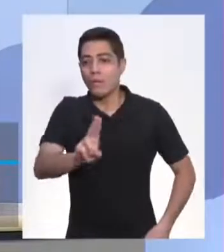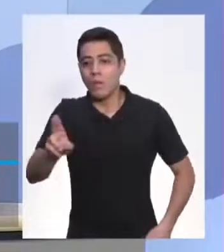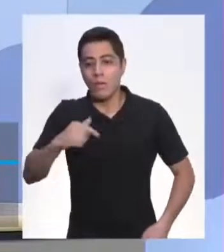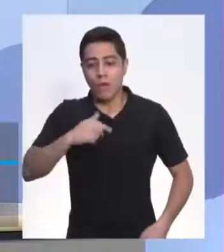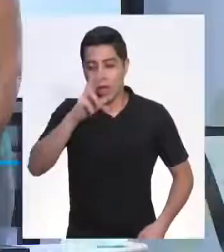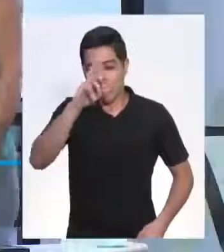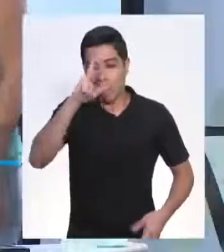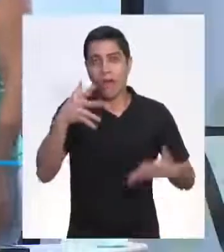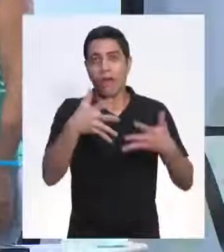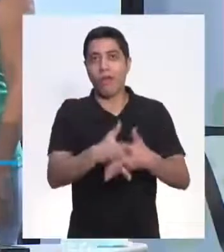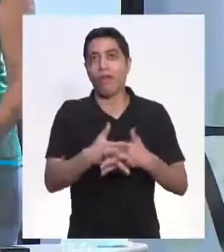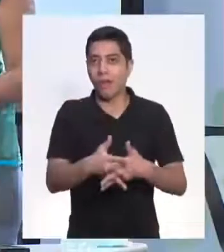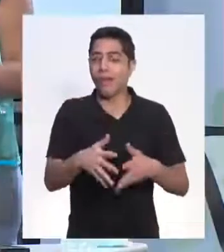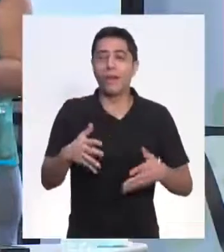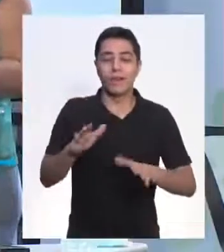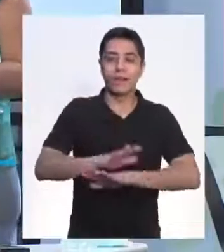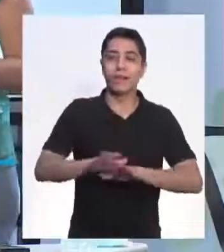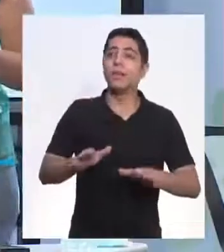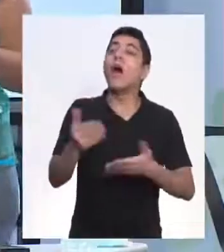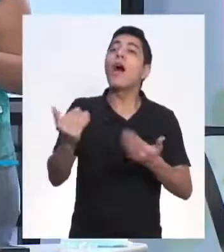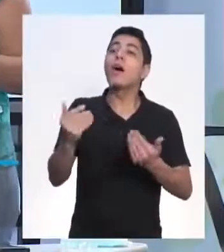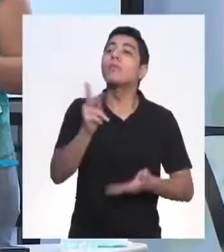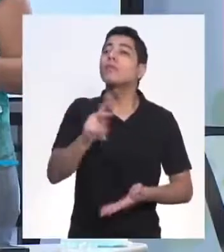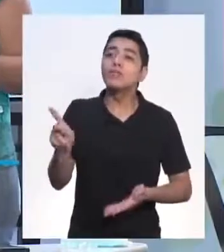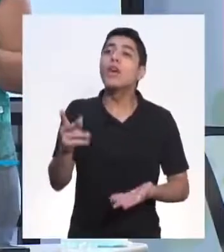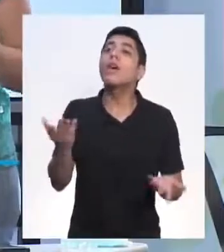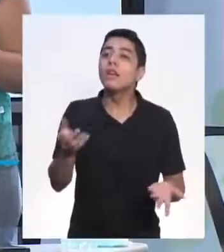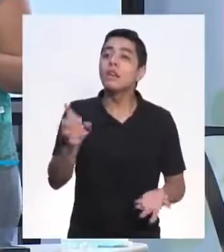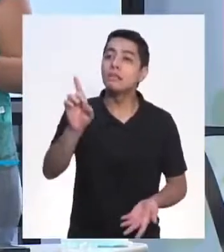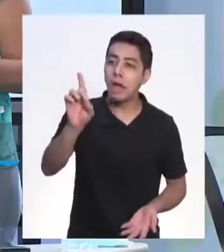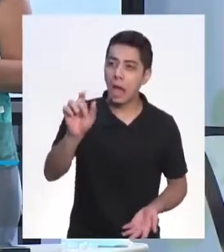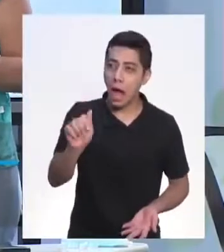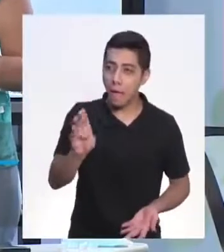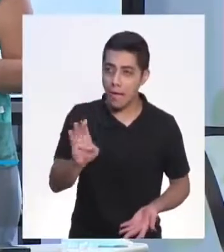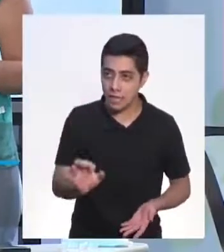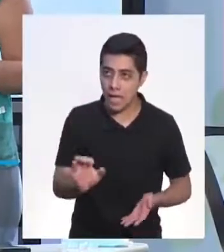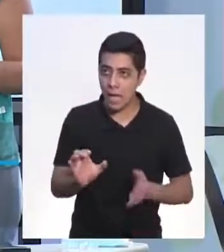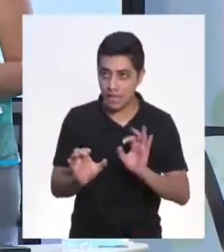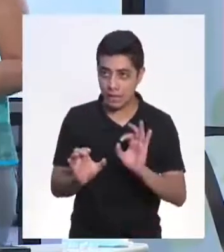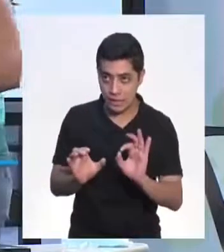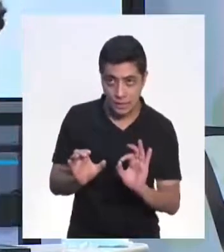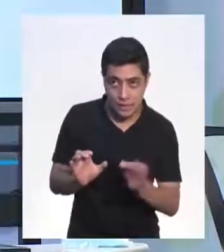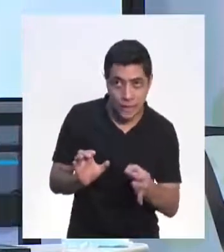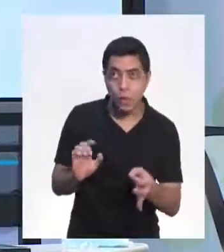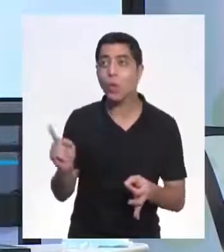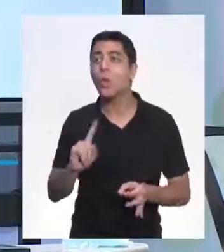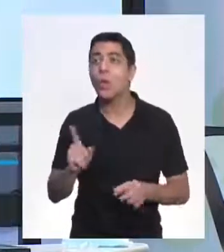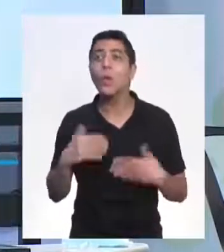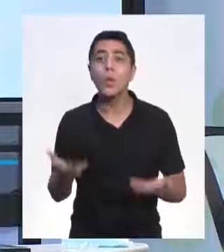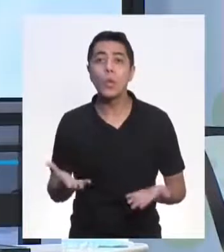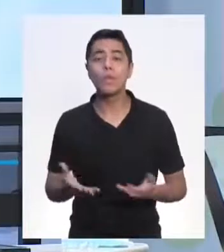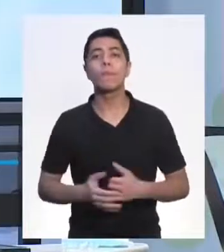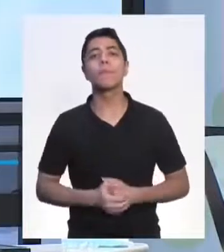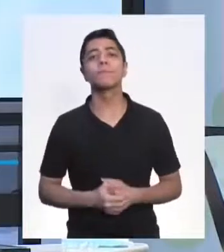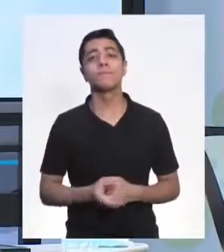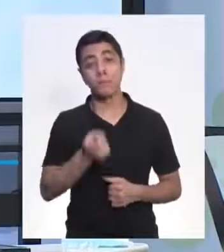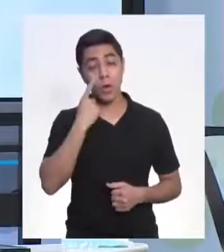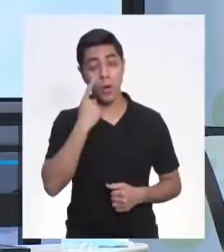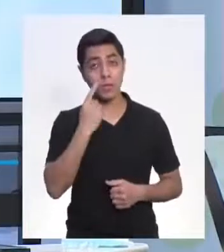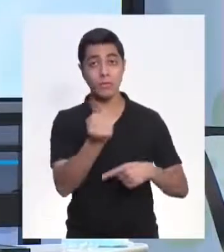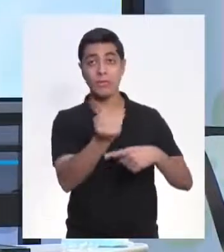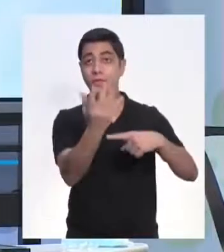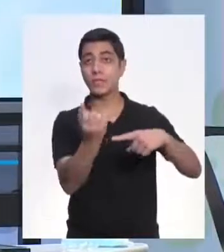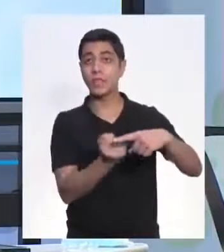C? Muito bem, pessoal, então vamos lá. Quem ainda está com dúvida, preste atenção, certo? Dada a fração, para eu